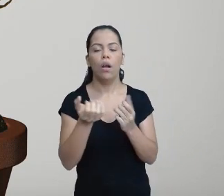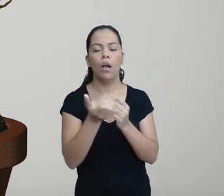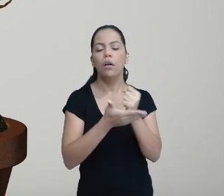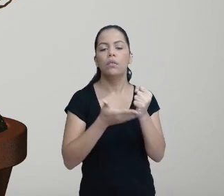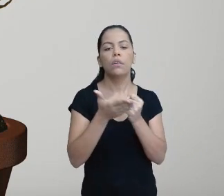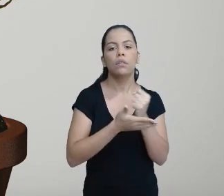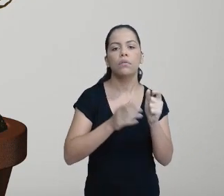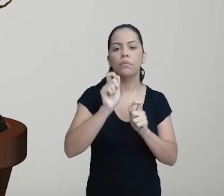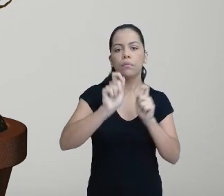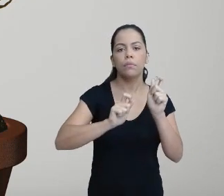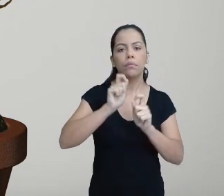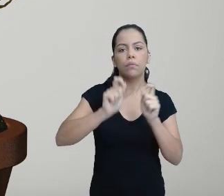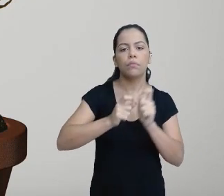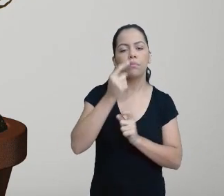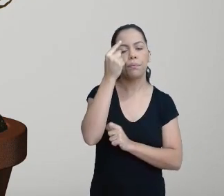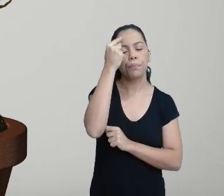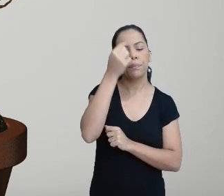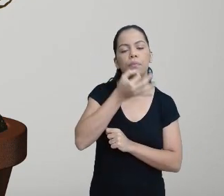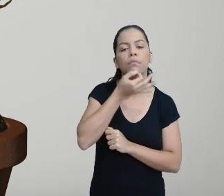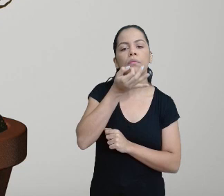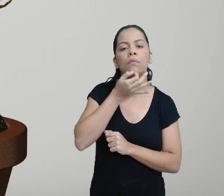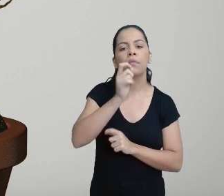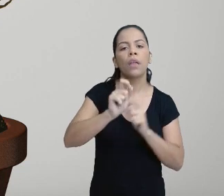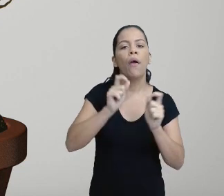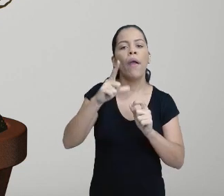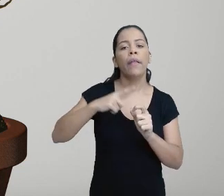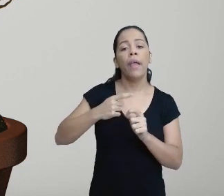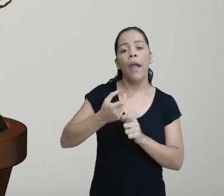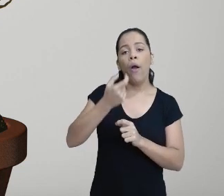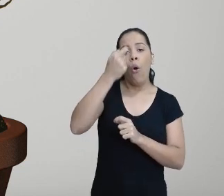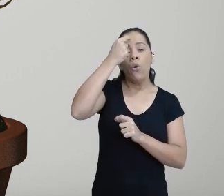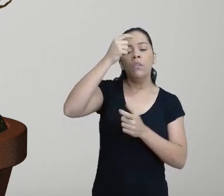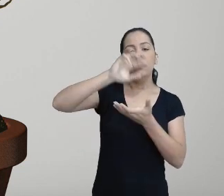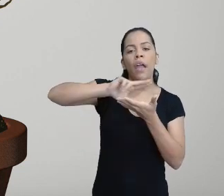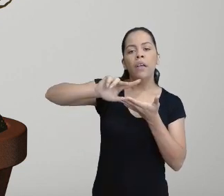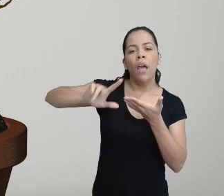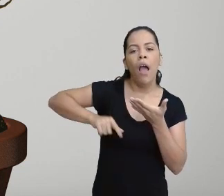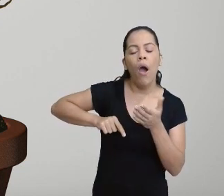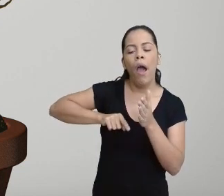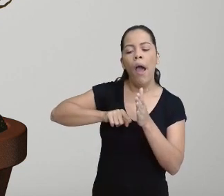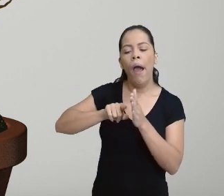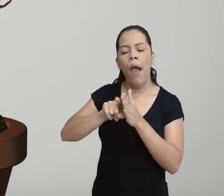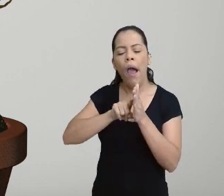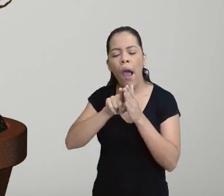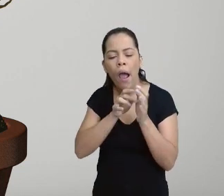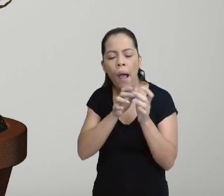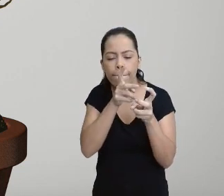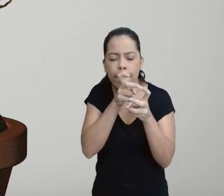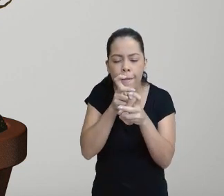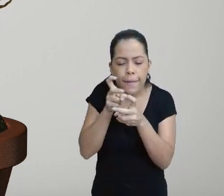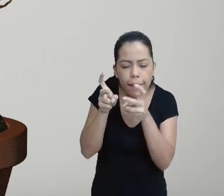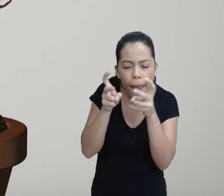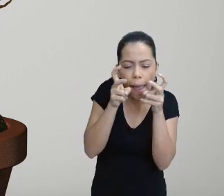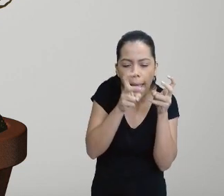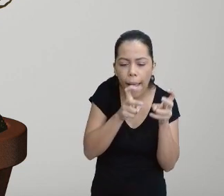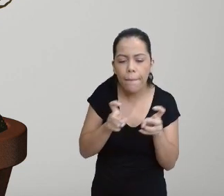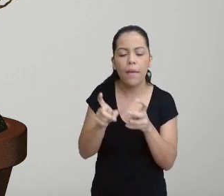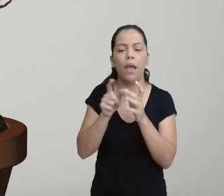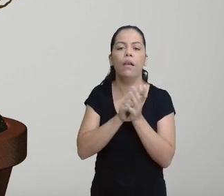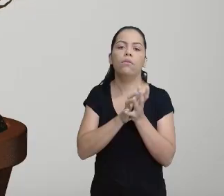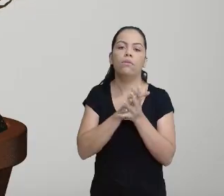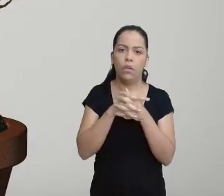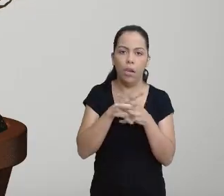que nada mais é do que uma tomada de consciência. Examinar ou analisar fundamentos e razões de alguma